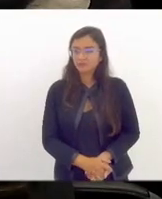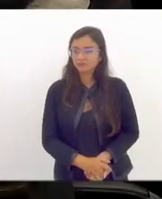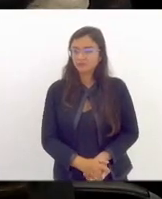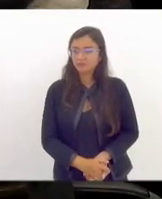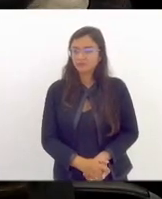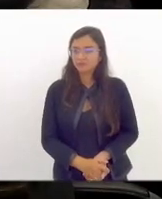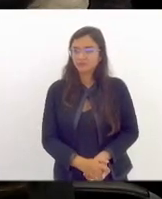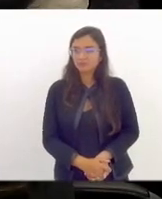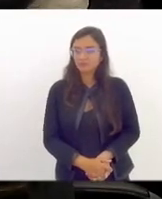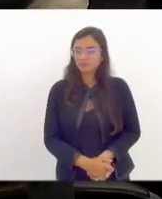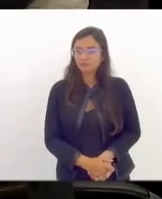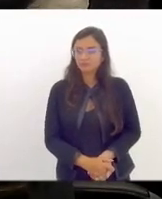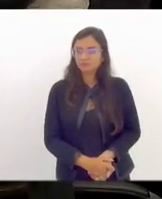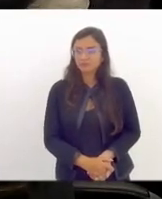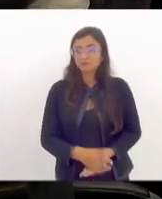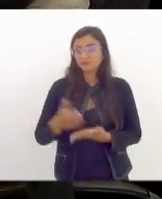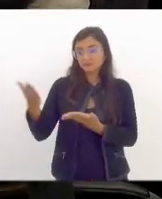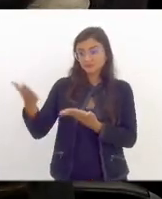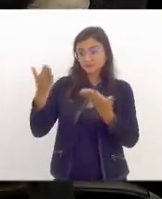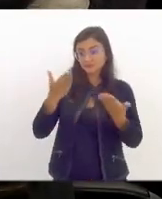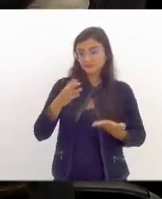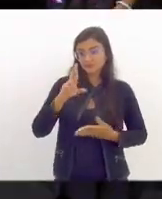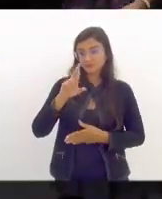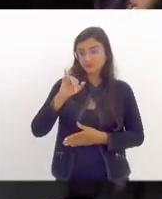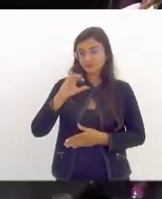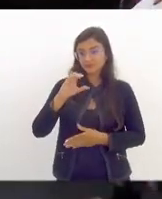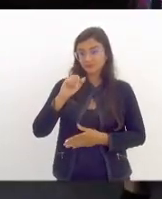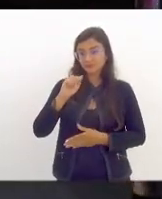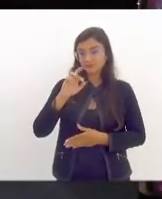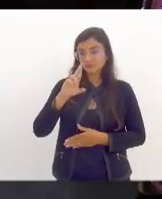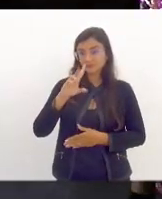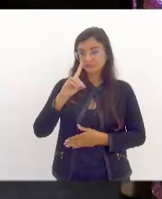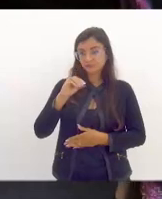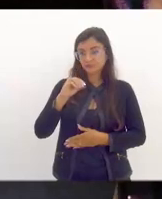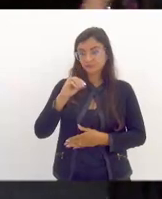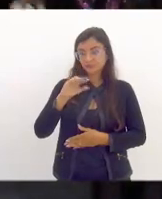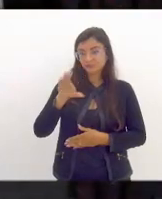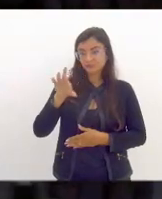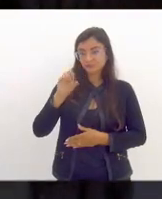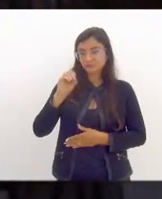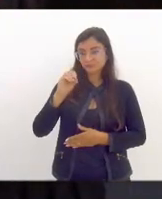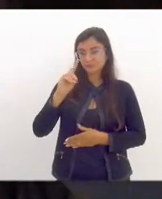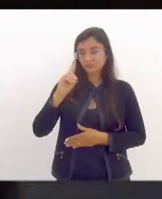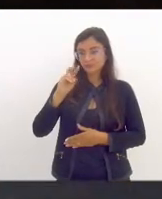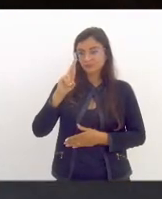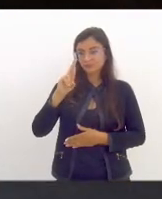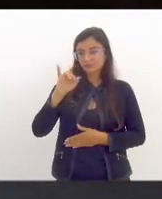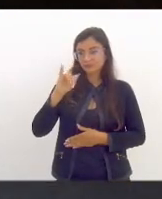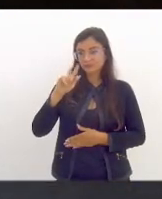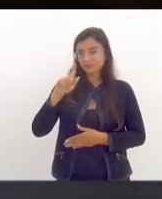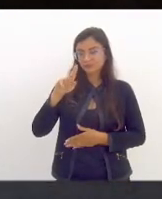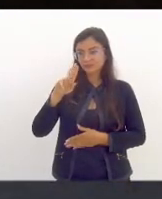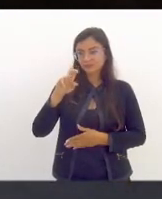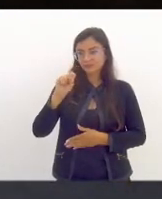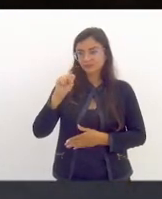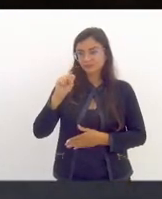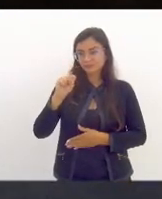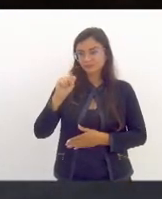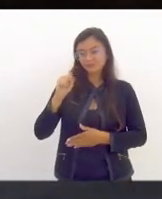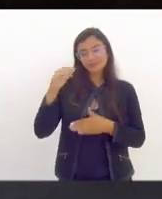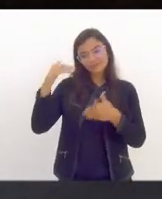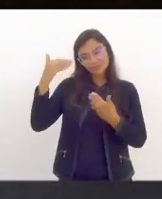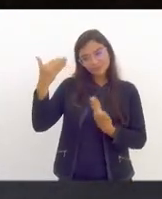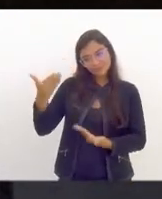enquanto você tá batendo foto aqui queria chamar Ricardo Rodrigues mais ou menos